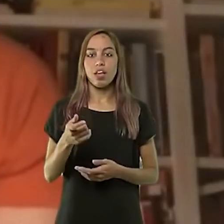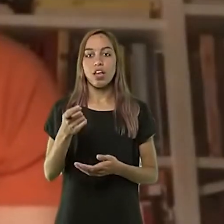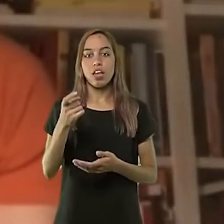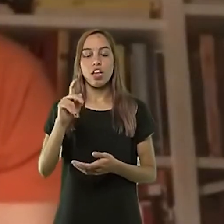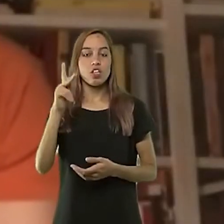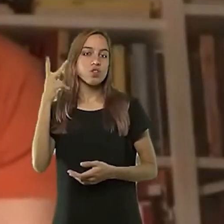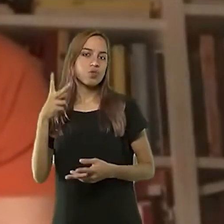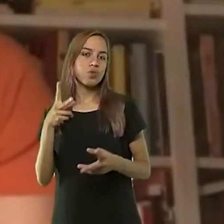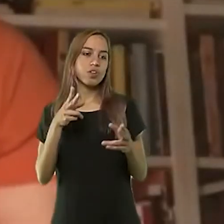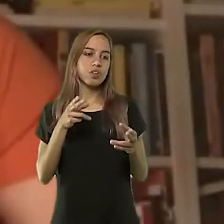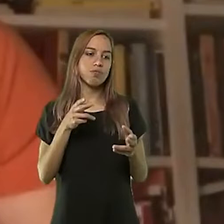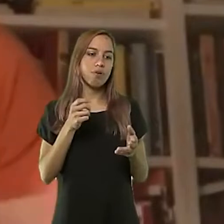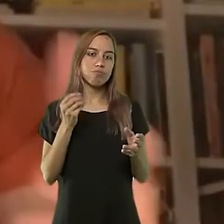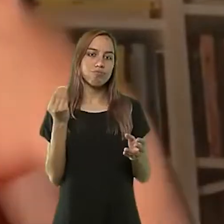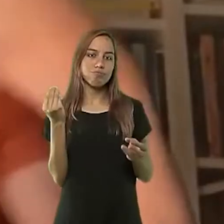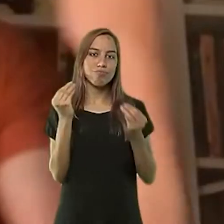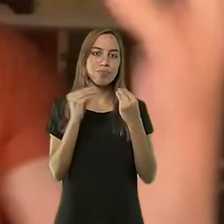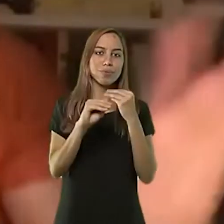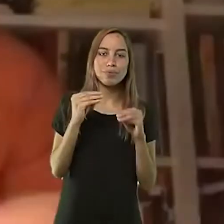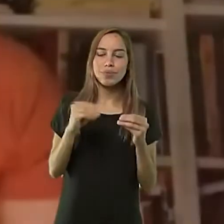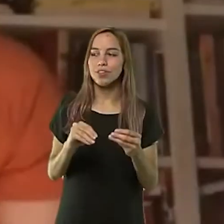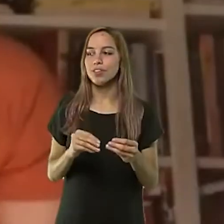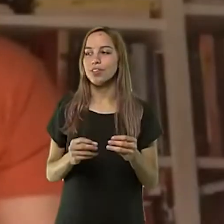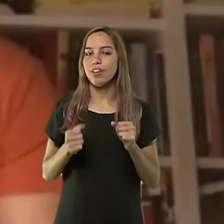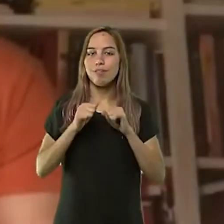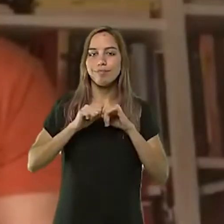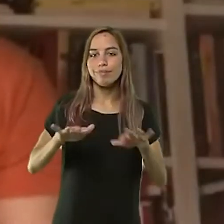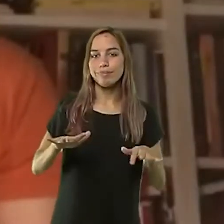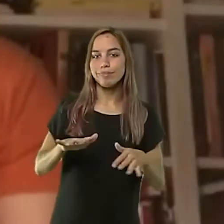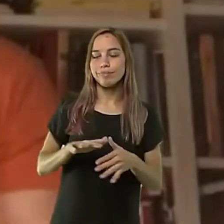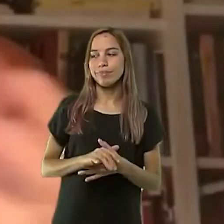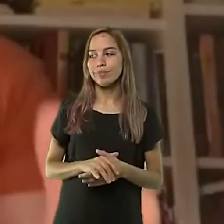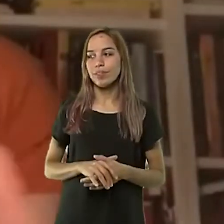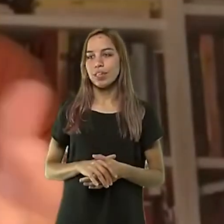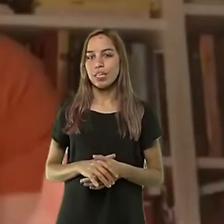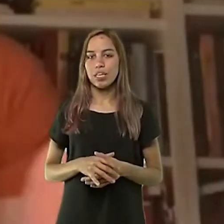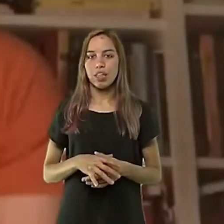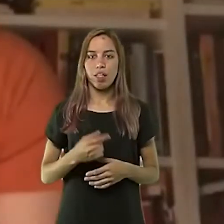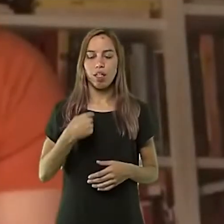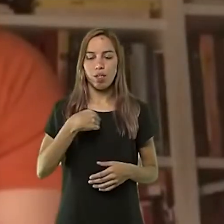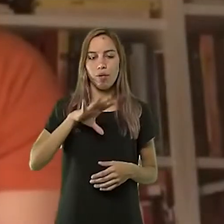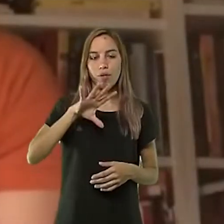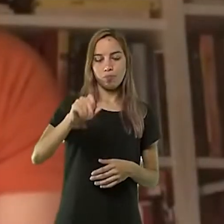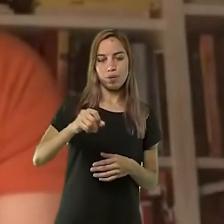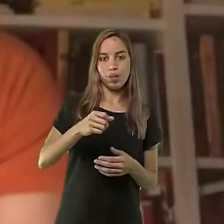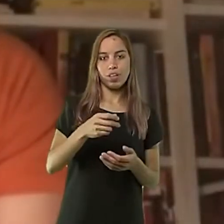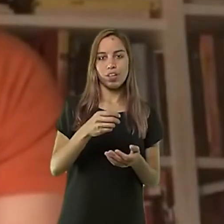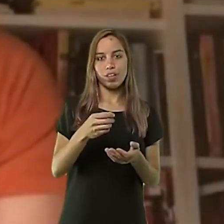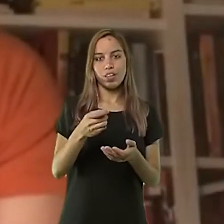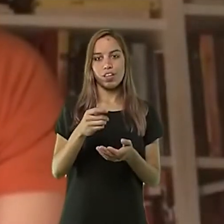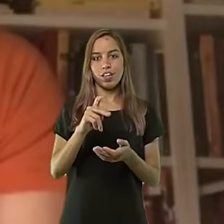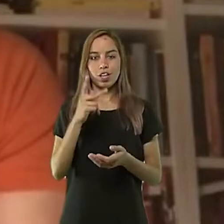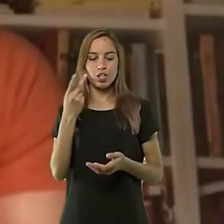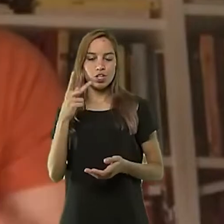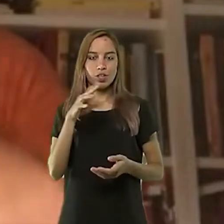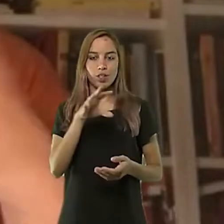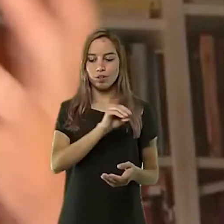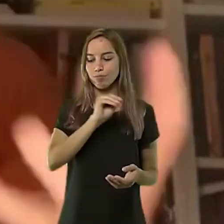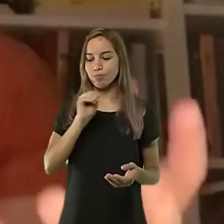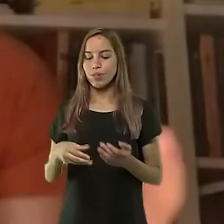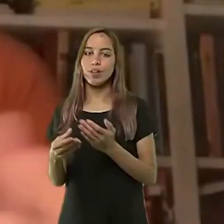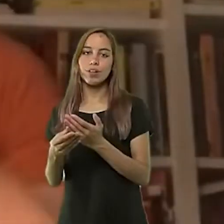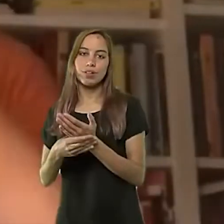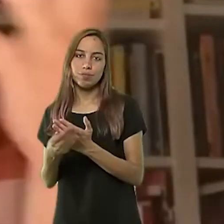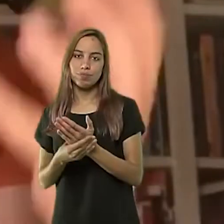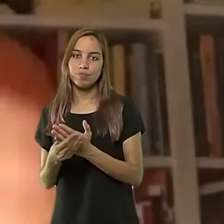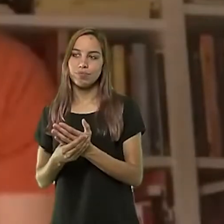ideia dos unicórnios. Mas isto para dizer que a enciclopédia às vezes fala de determinados assuntos que parecem